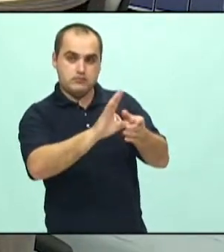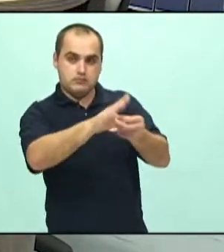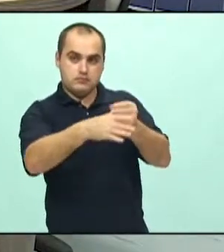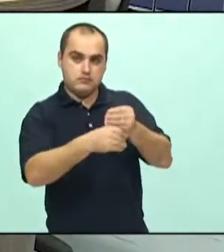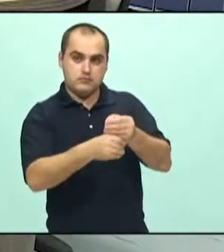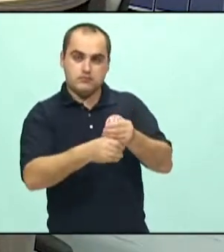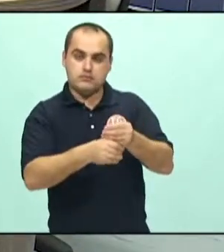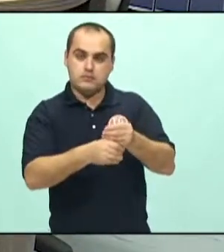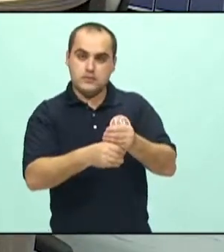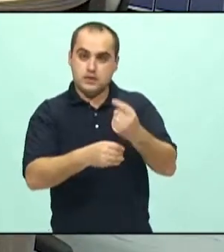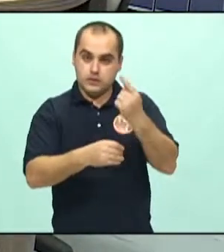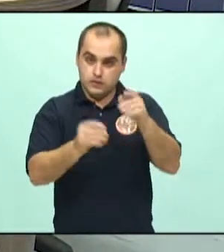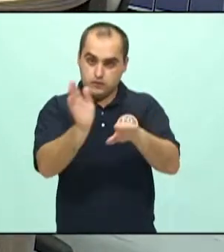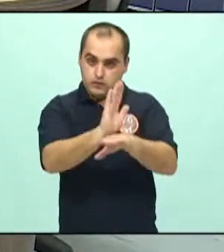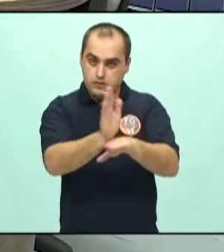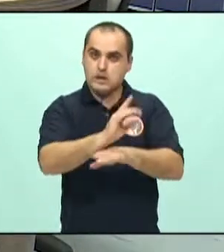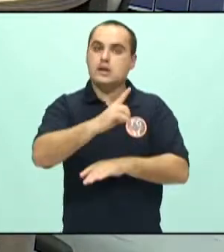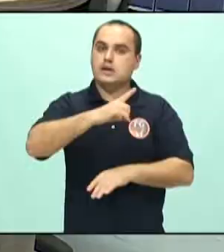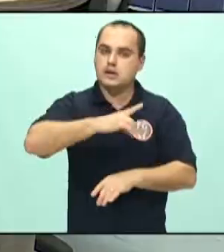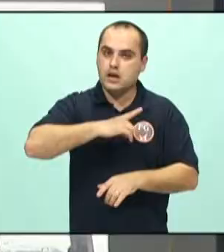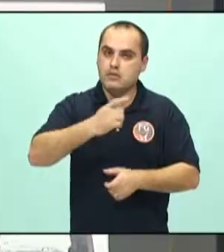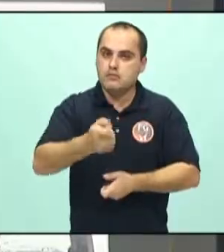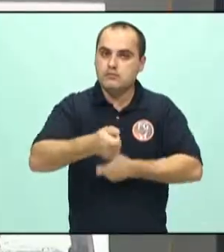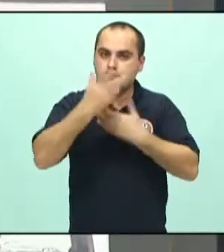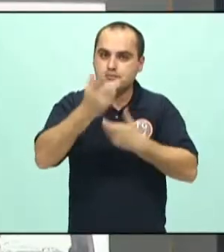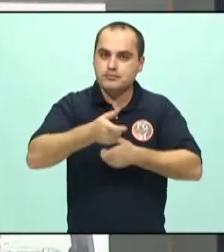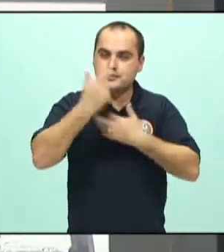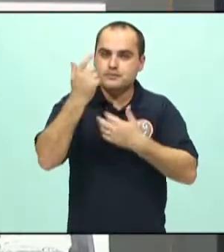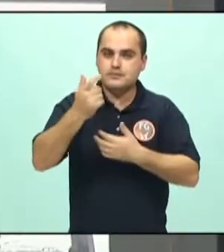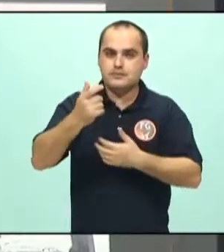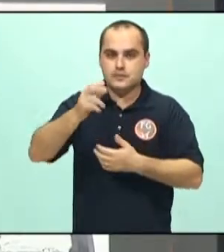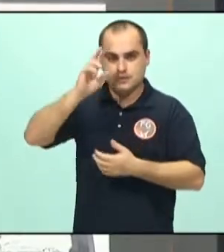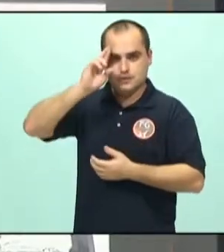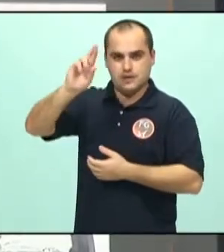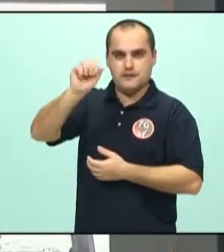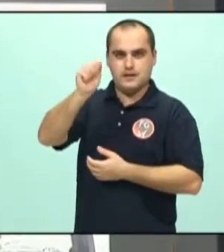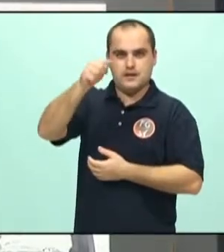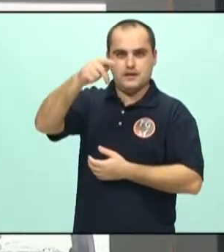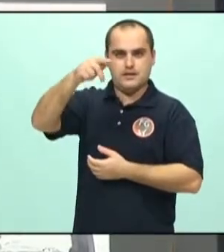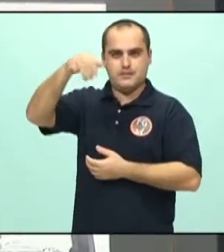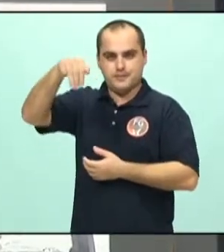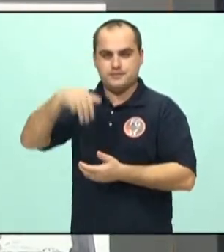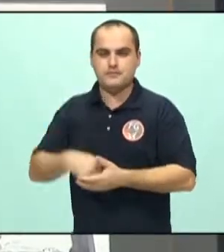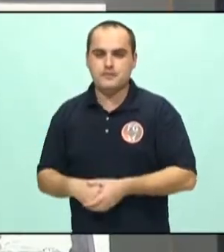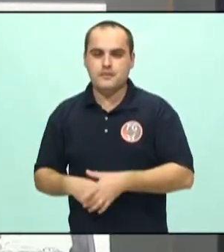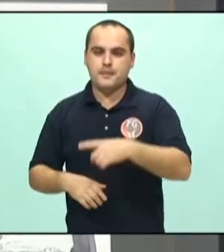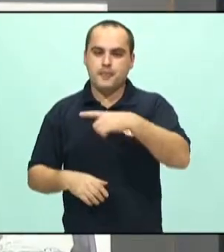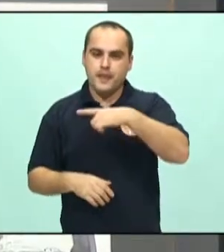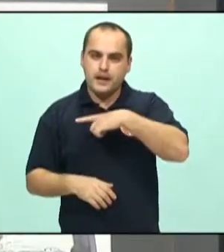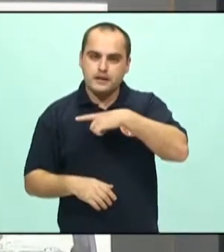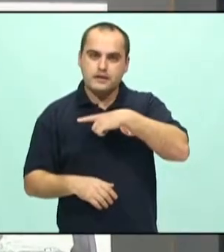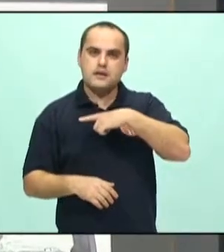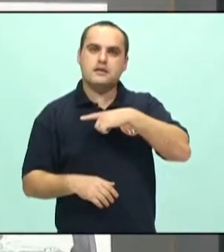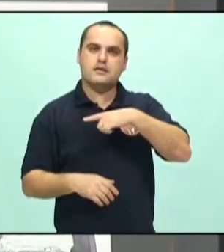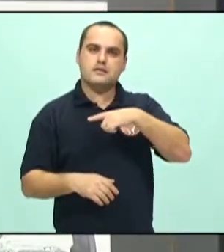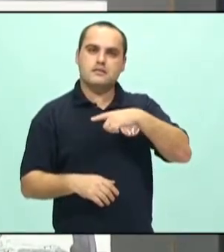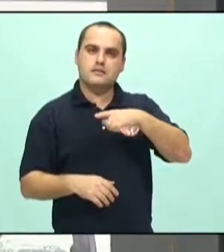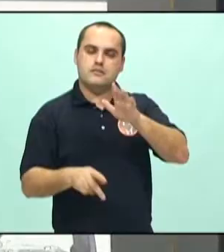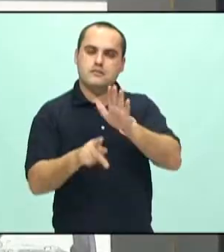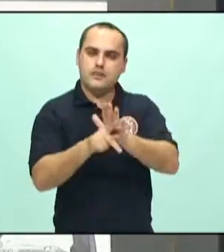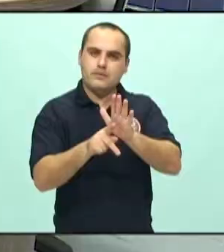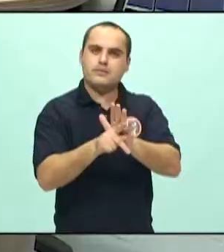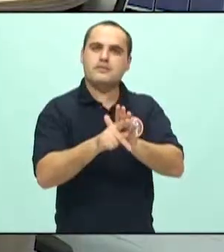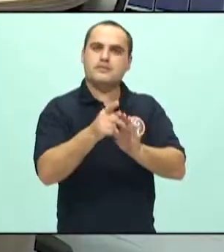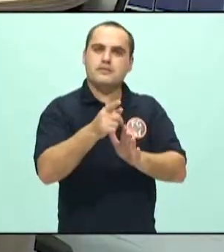do empresário, do arrendatário do Porto Itajaí IPM, e tem depoimento da autoridade portuária defendendo esse modelo de contratação que é o modelo